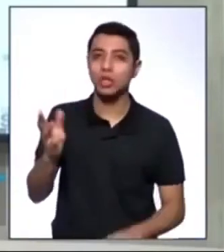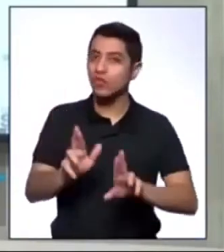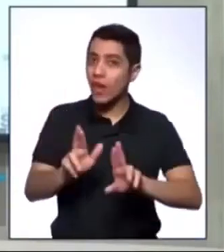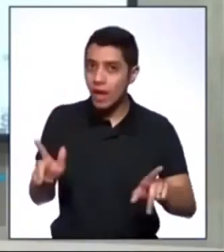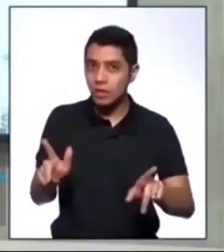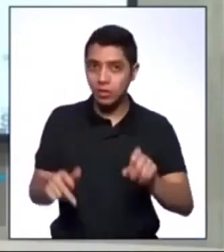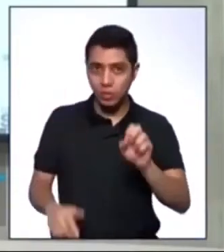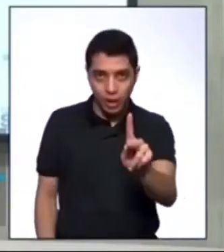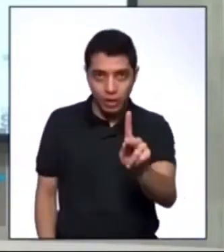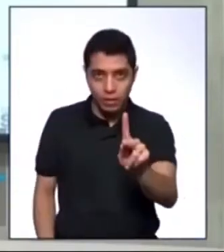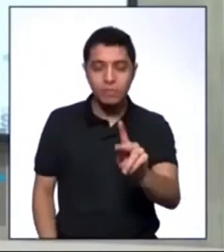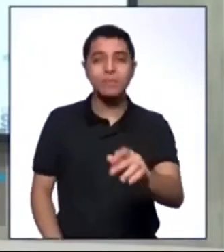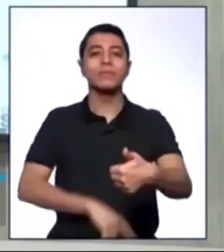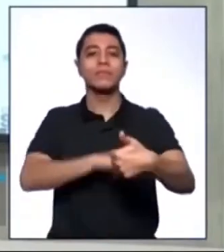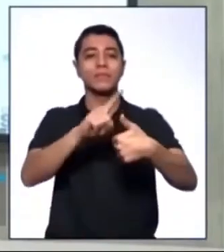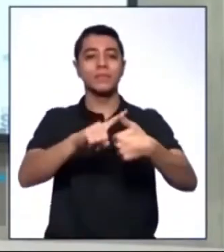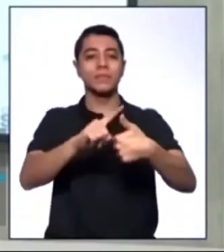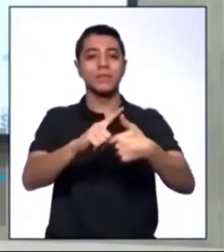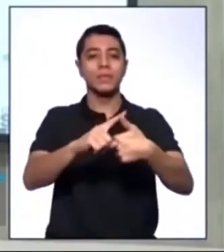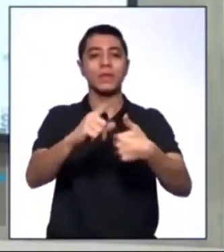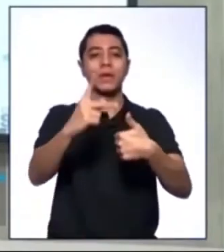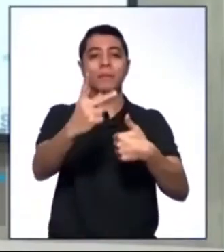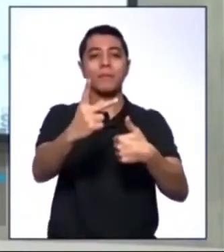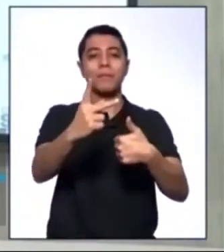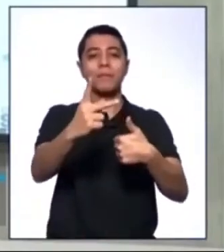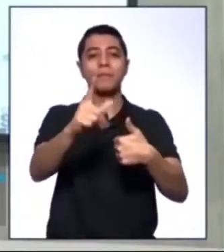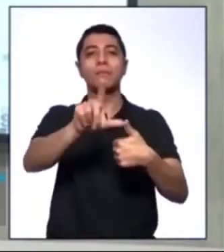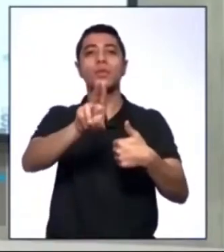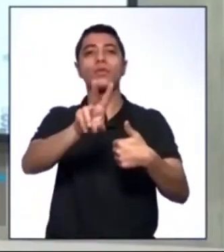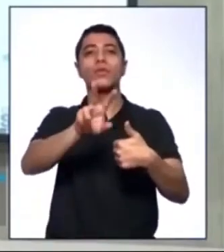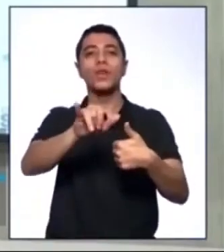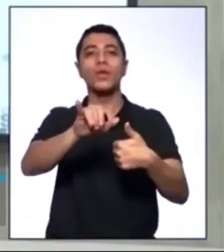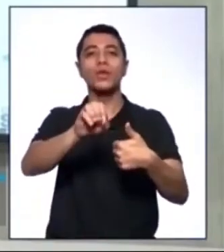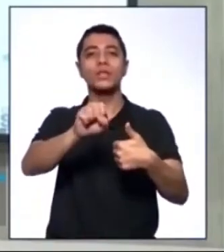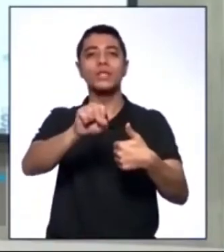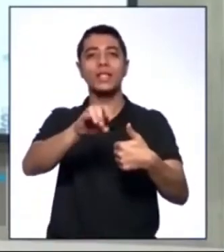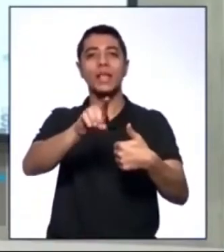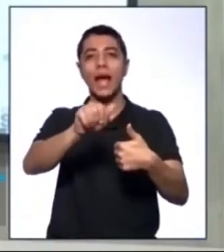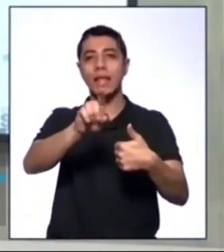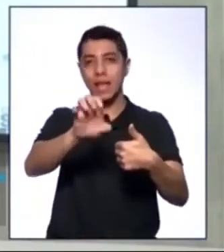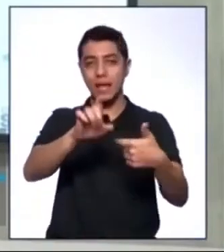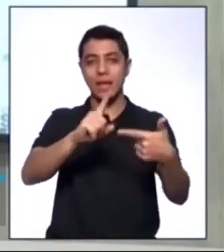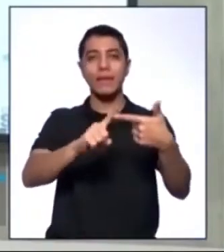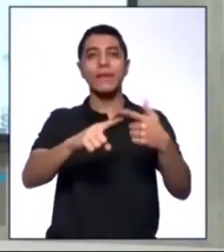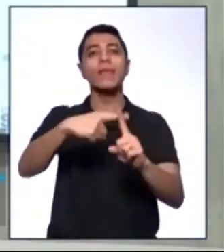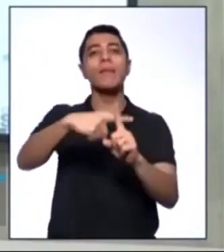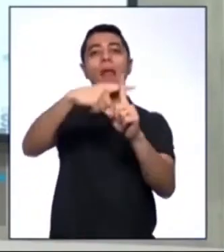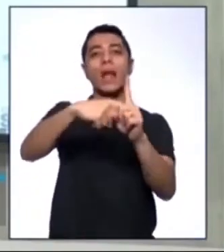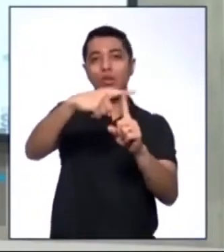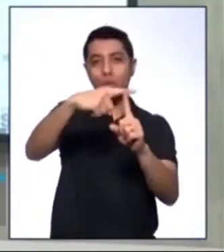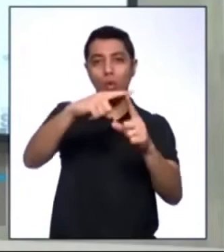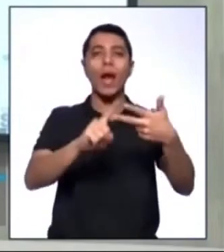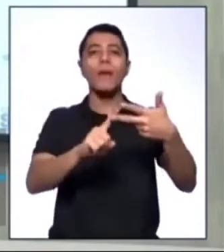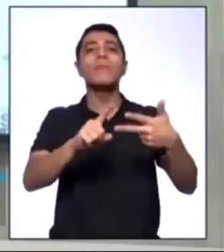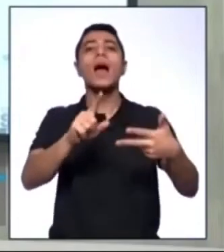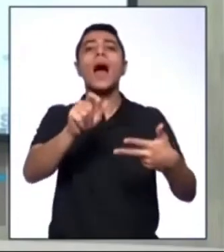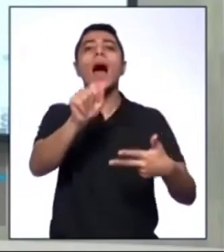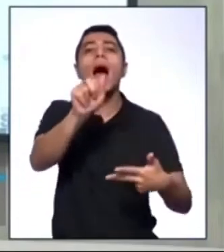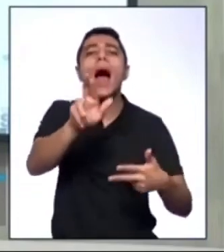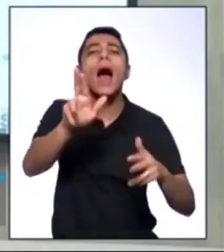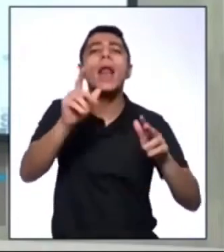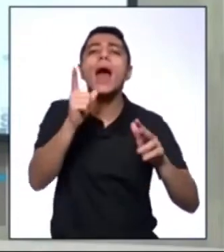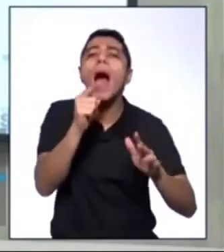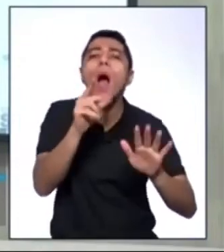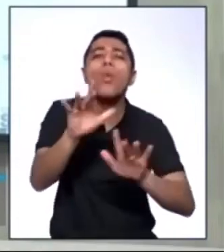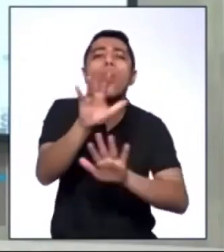pluviosidade, a temperatura, a umidade relativa do ar, a pressão atmosférica,